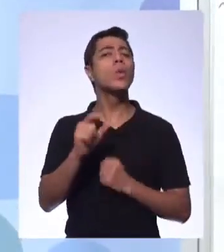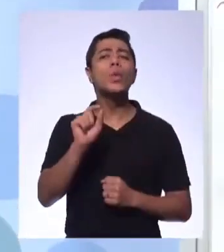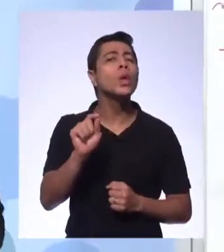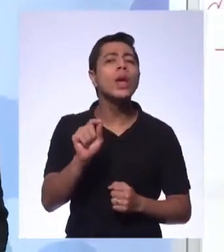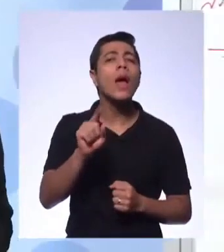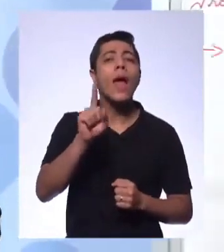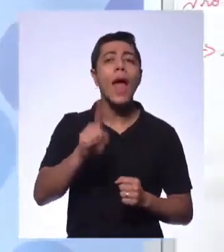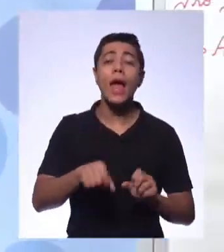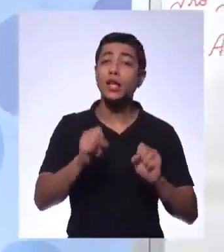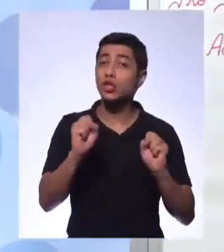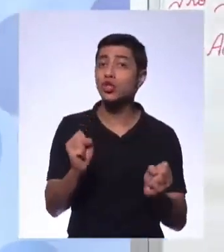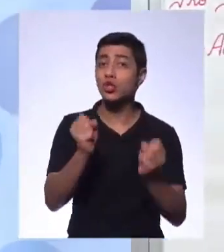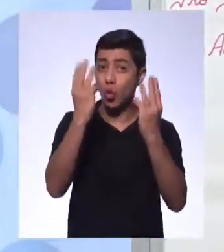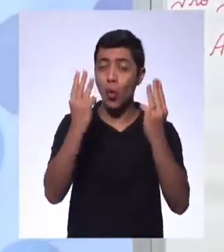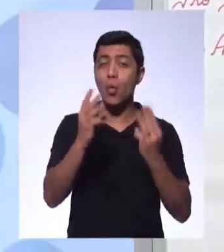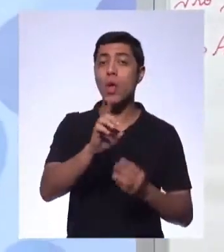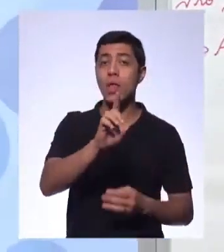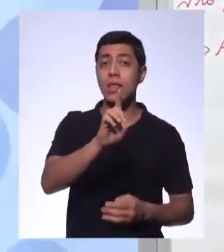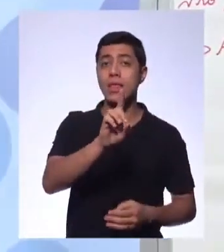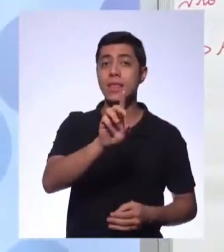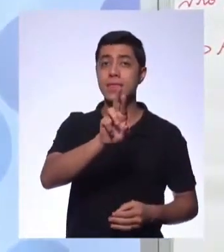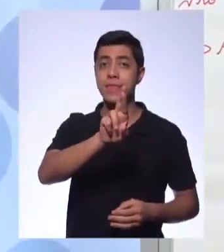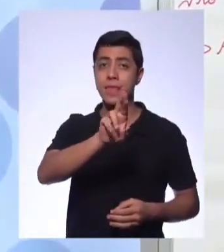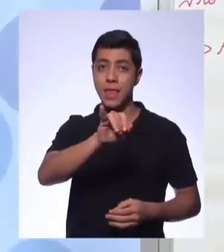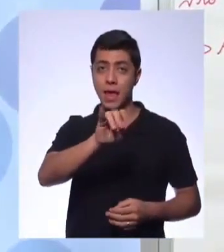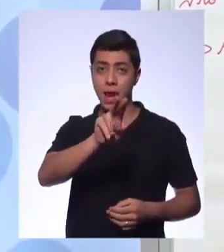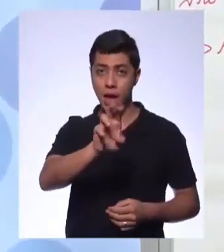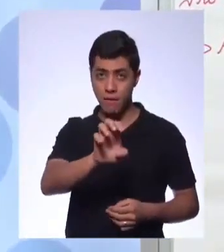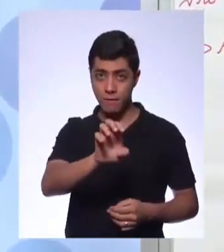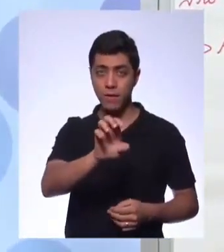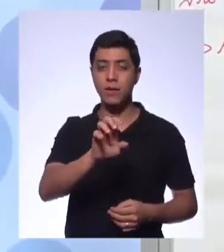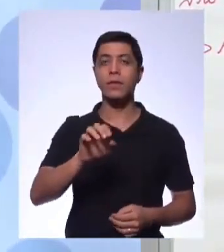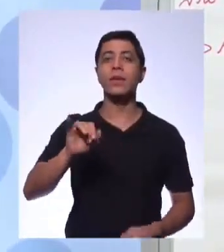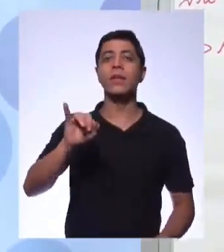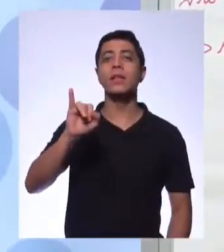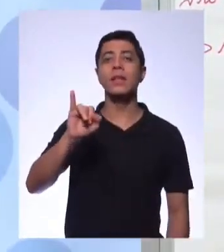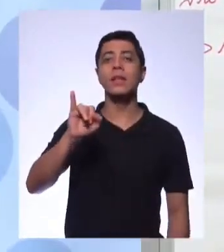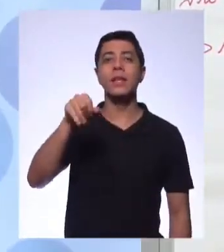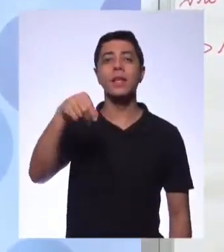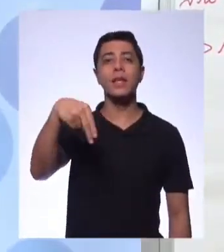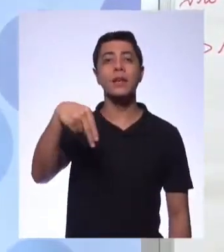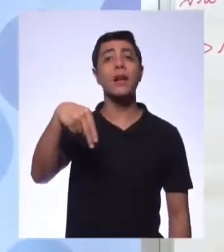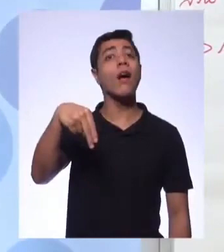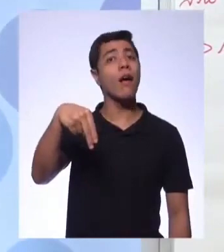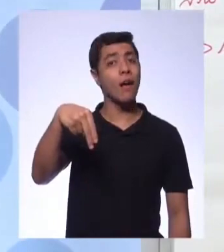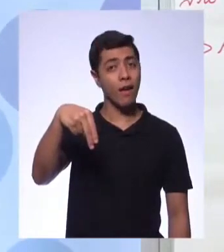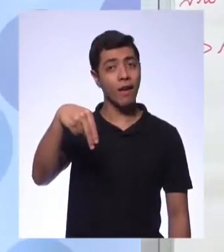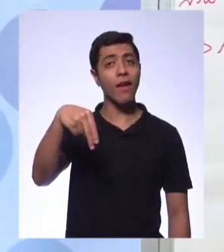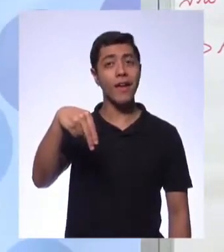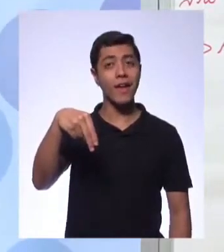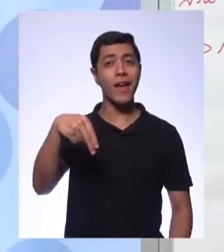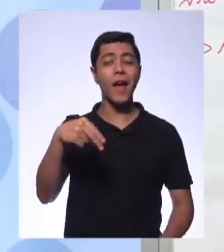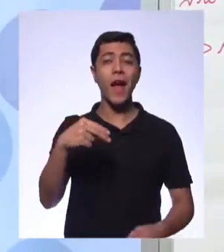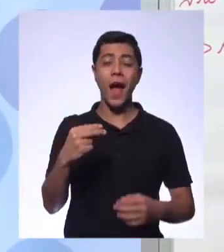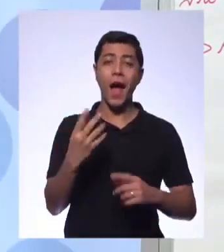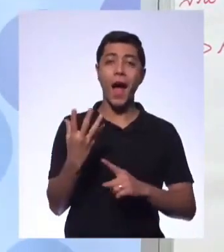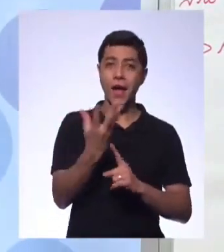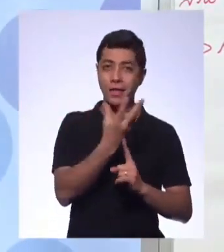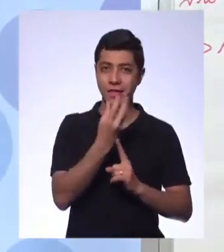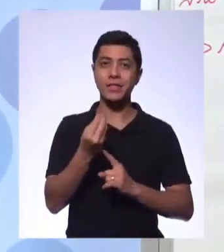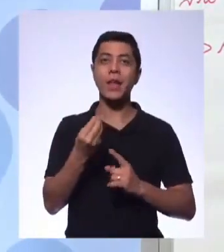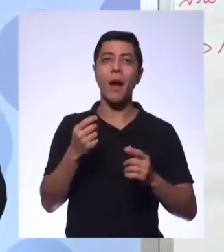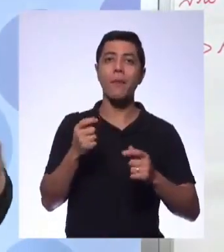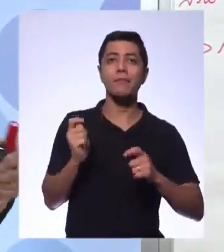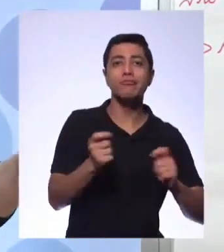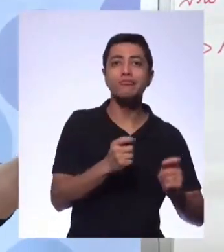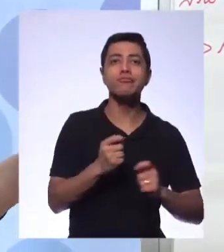tá? Ou seja, né, os artistas, a banda estão se apresentando ao vivo, só que o palco fica a uma certa distância, né? E nós temos